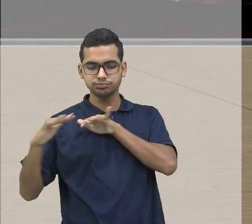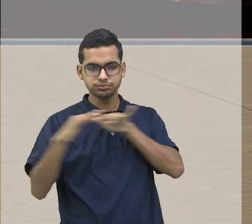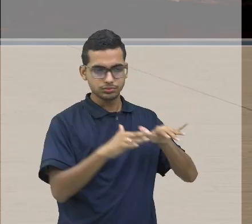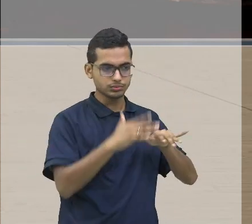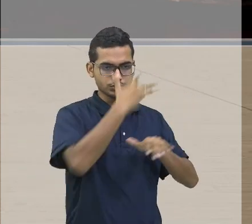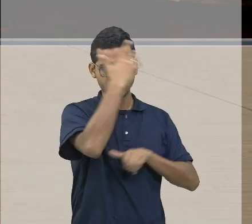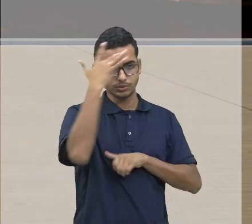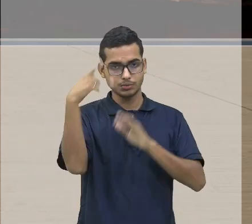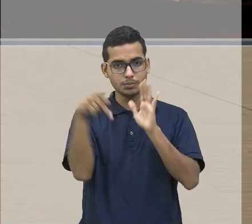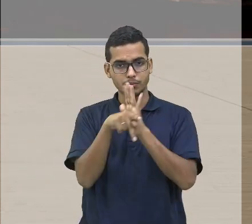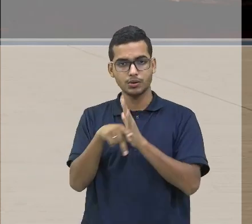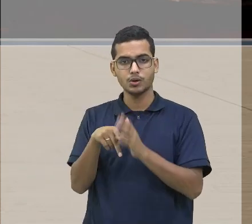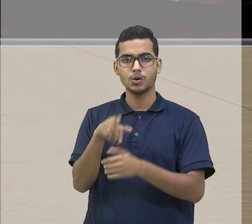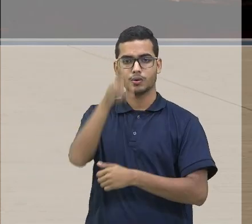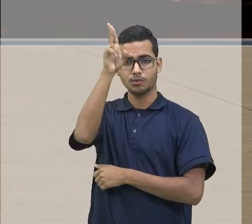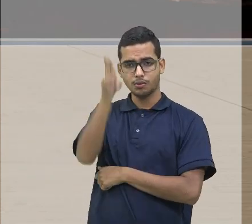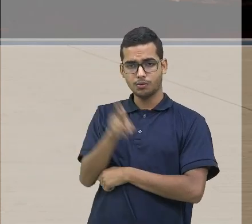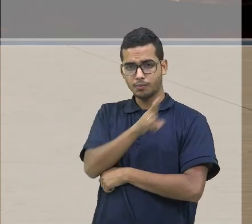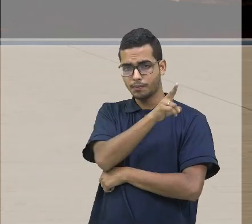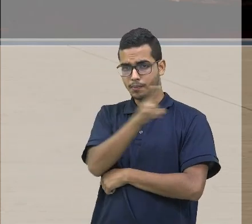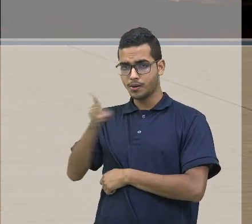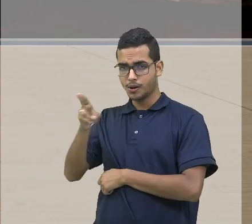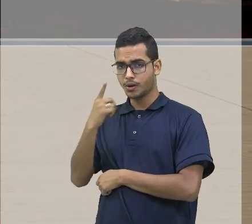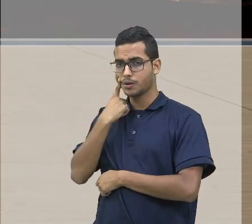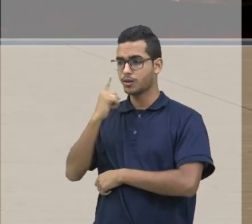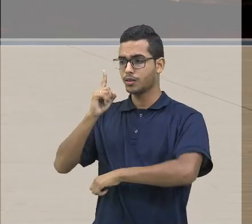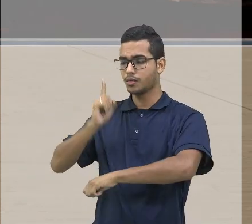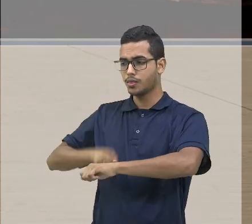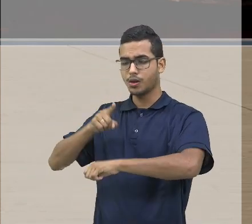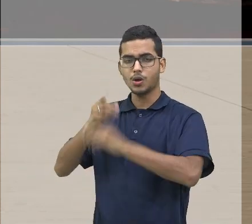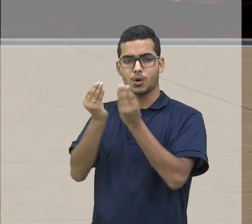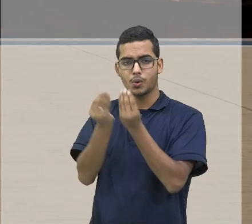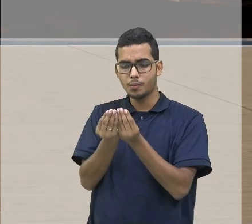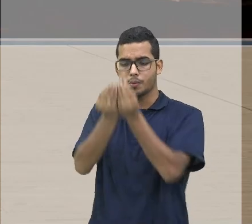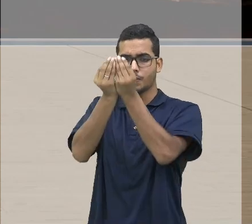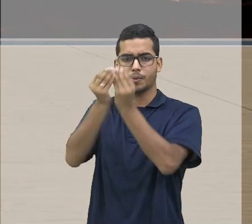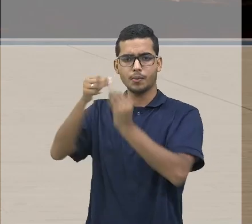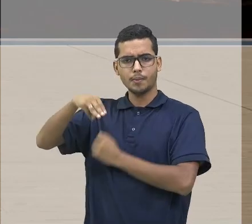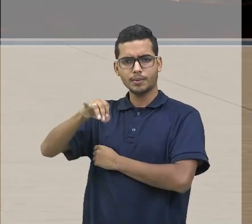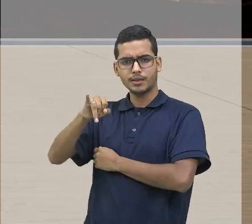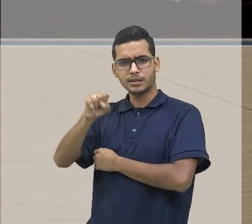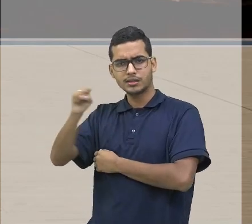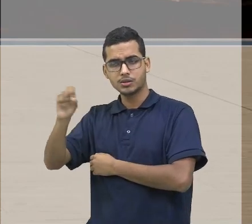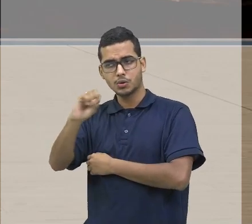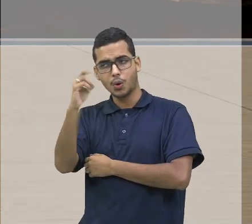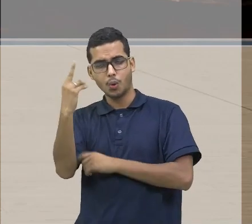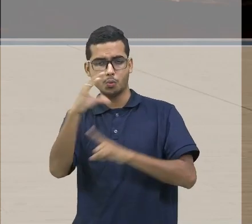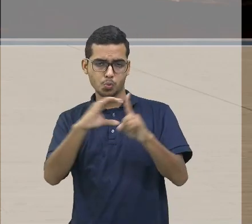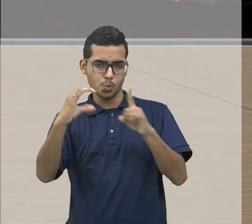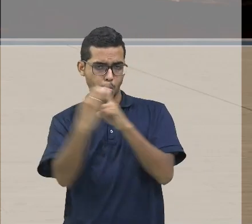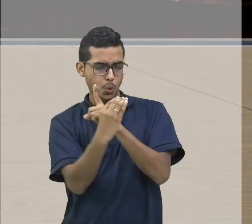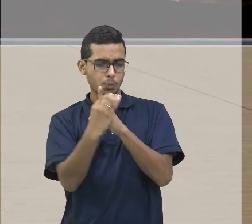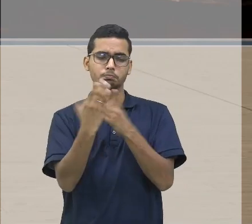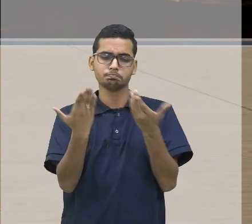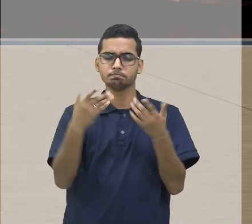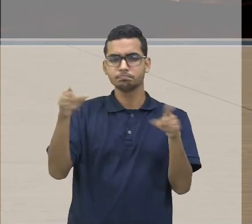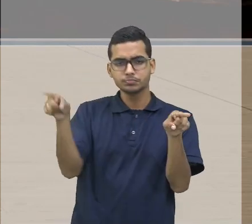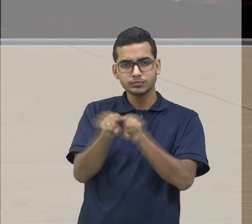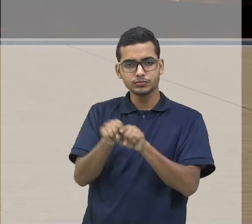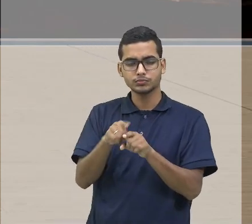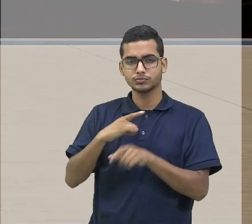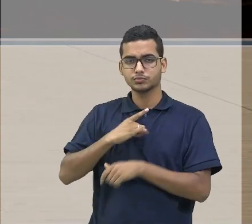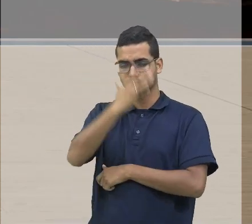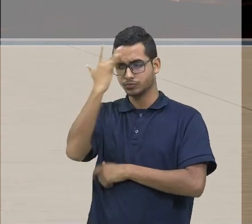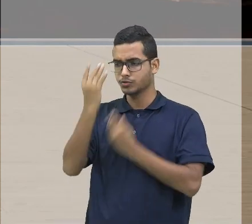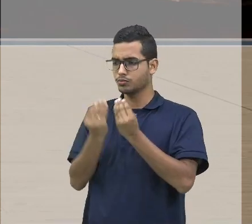estava realizando ali a cerimônia, a missa, o culto, como você queira chamar, era ele que dizia